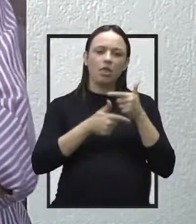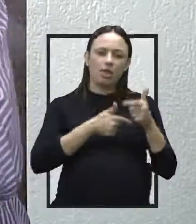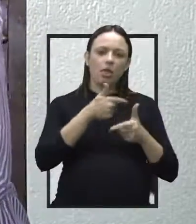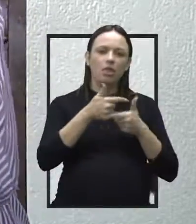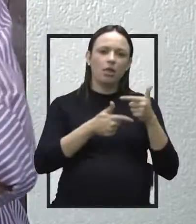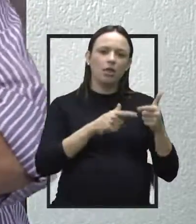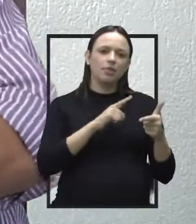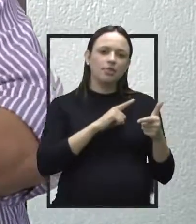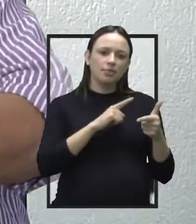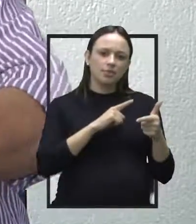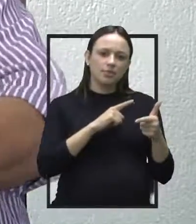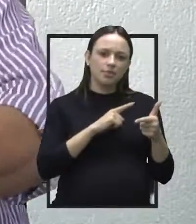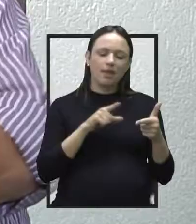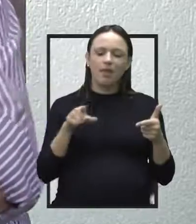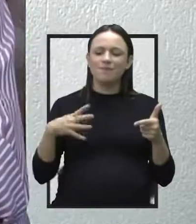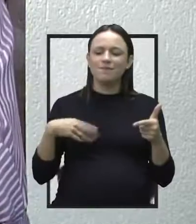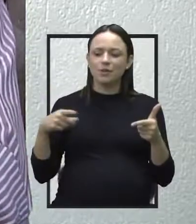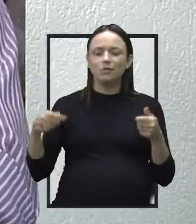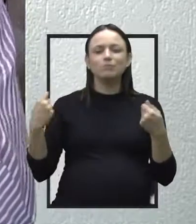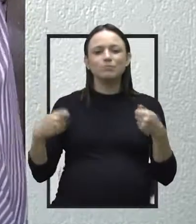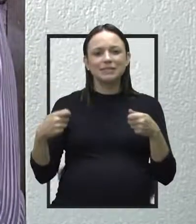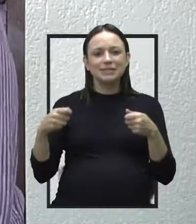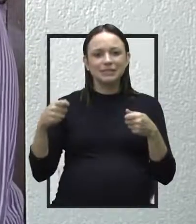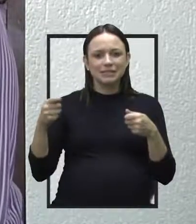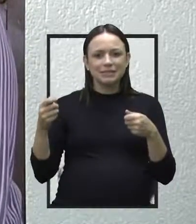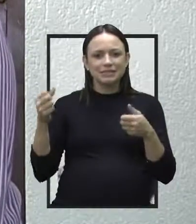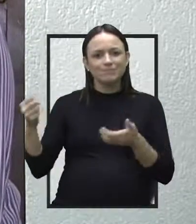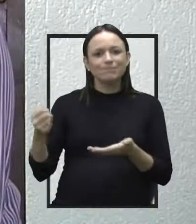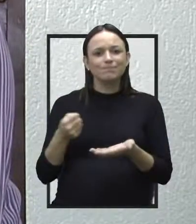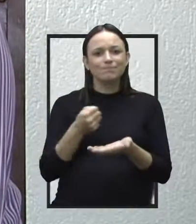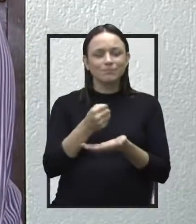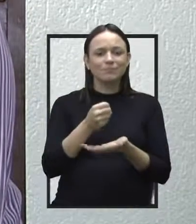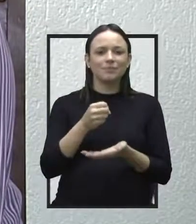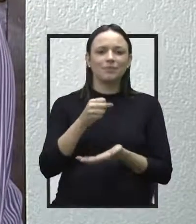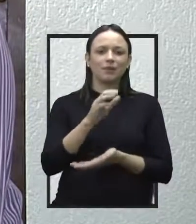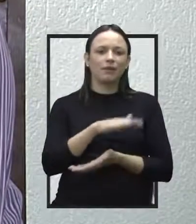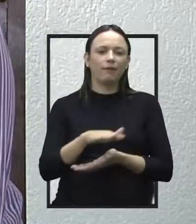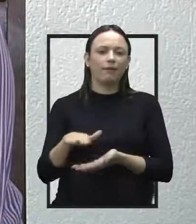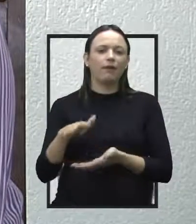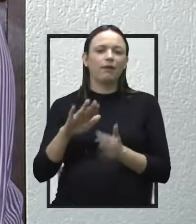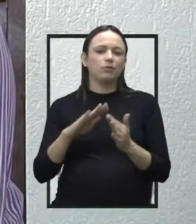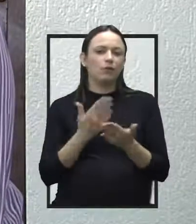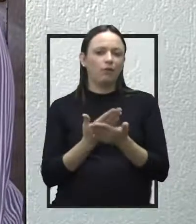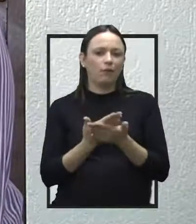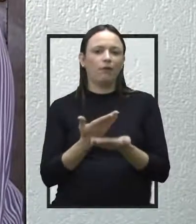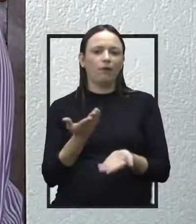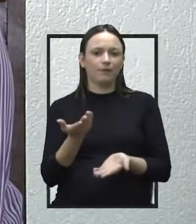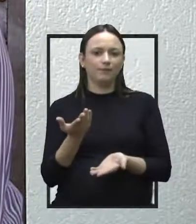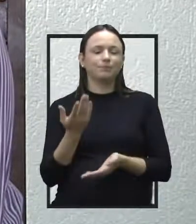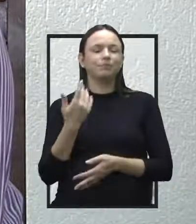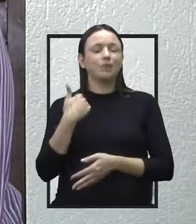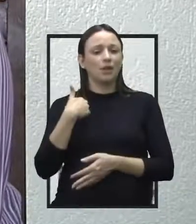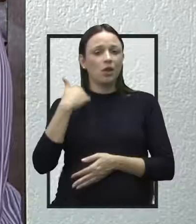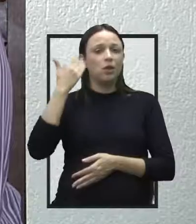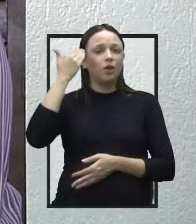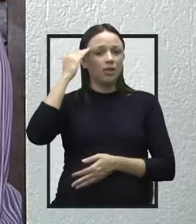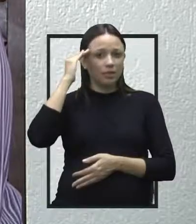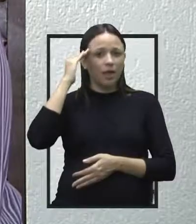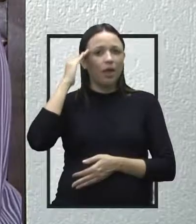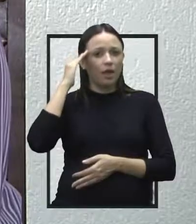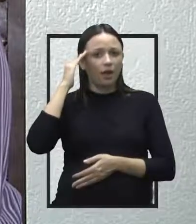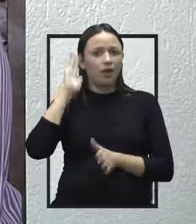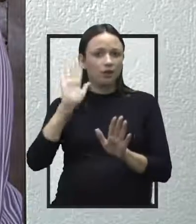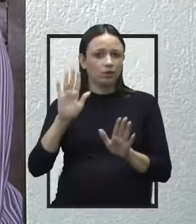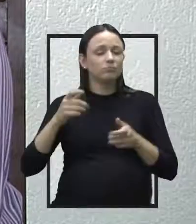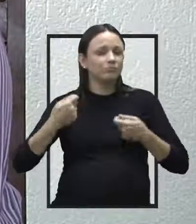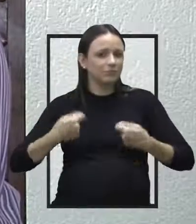as crianças numa escola, creche, a gente entende, eu particularmente entendo, da